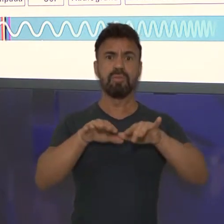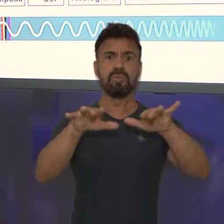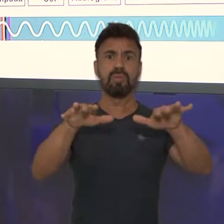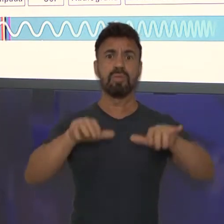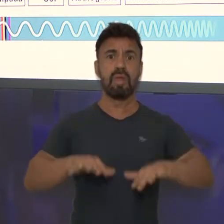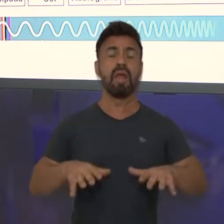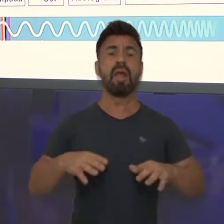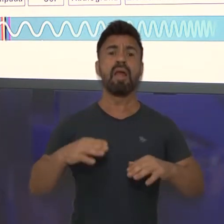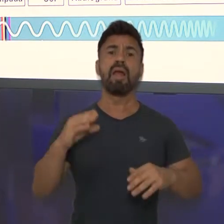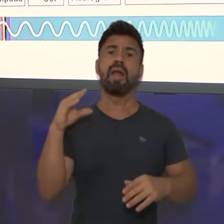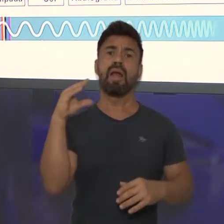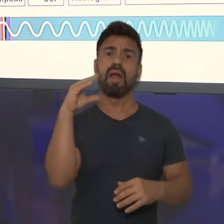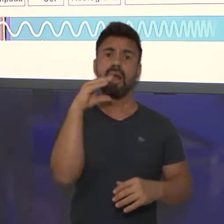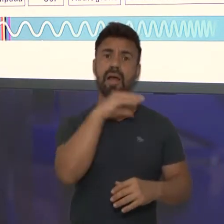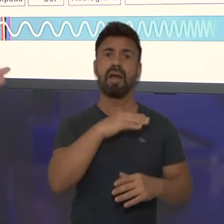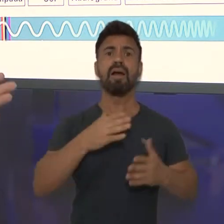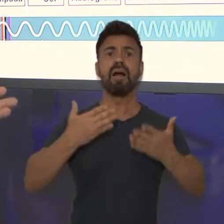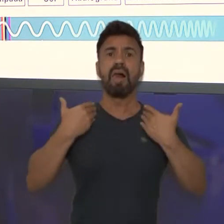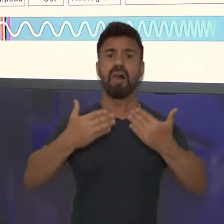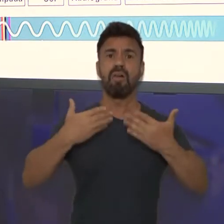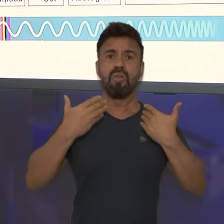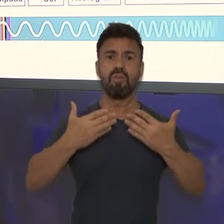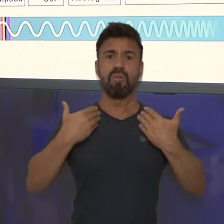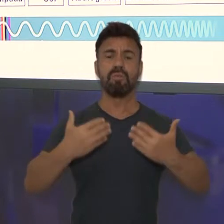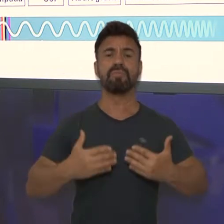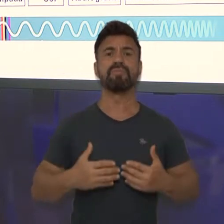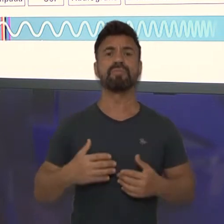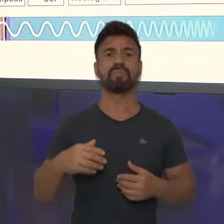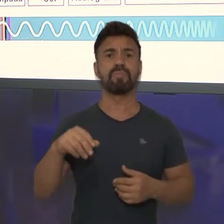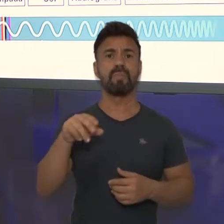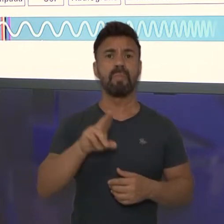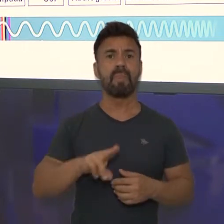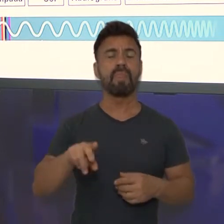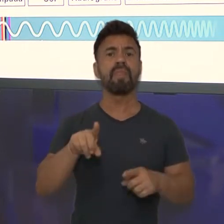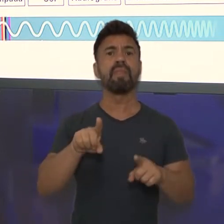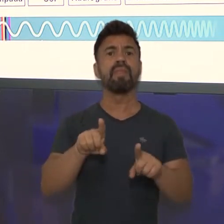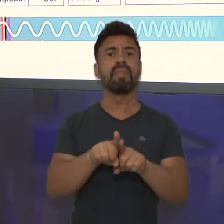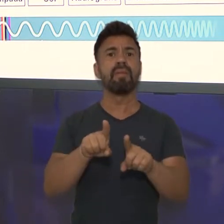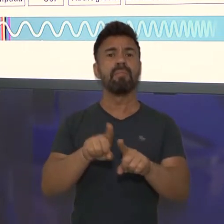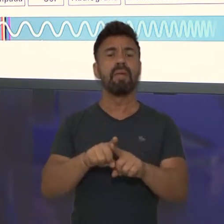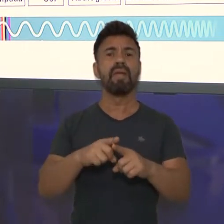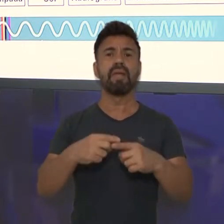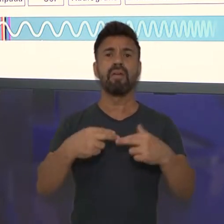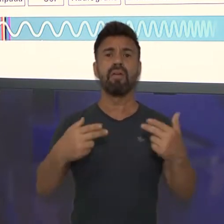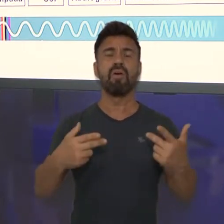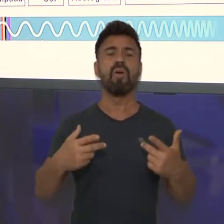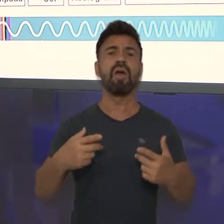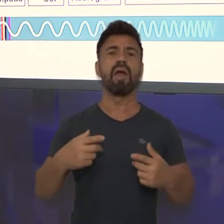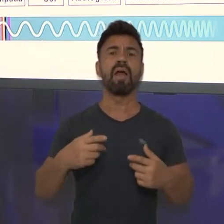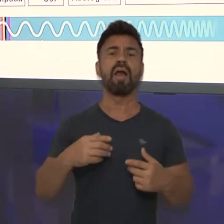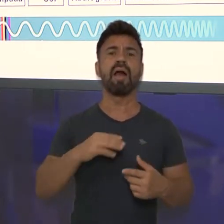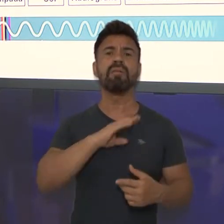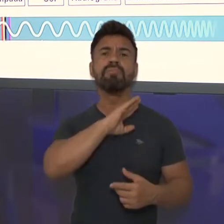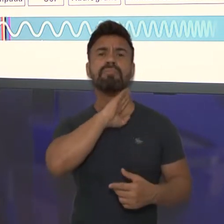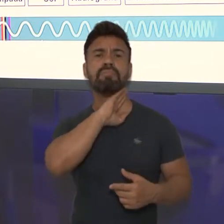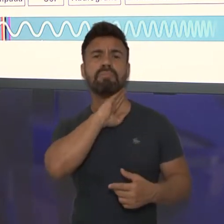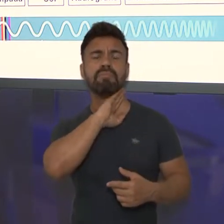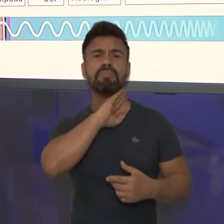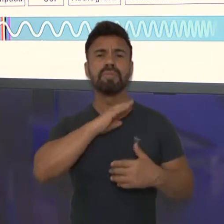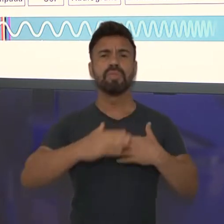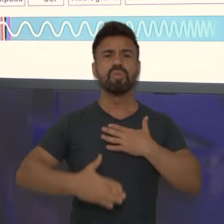calor. Inclusive, essas ondas elas são utilizadas em alguns exames para saber as temperaturas do nosso